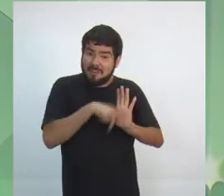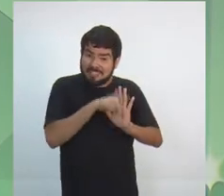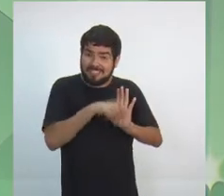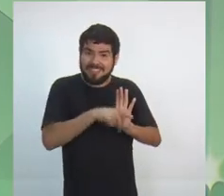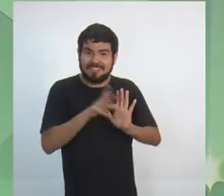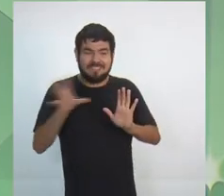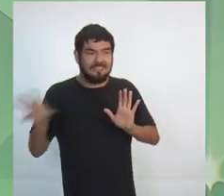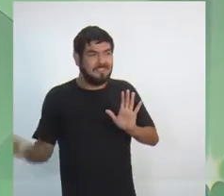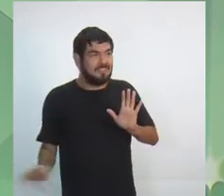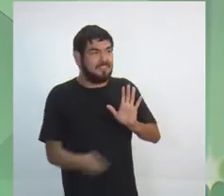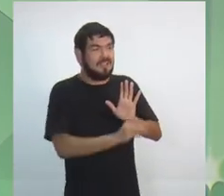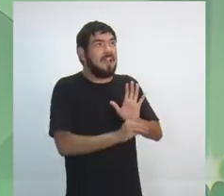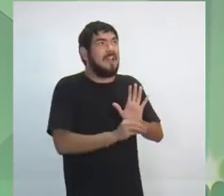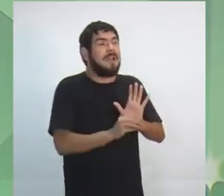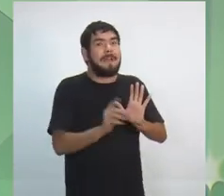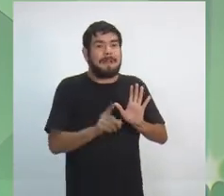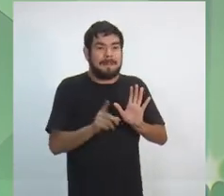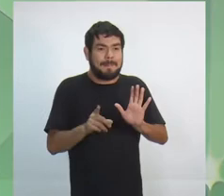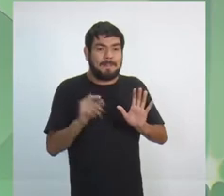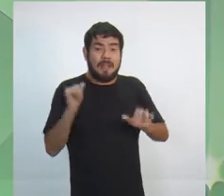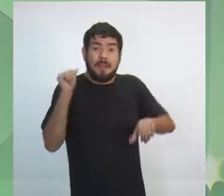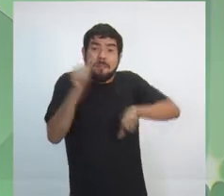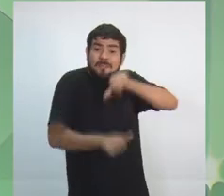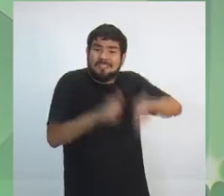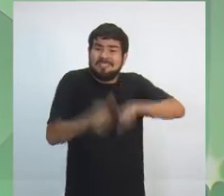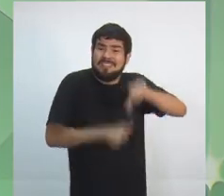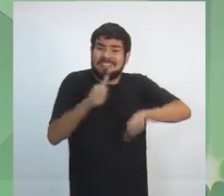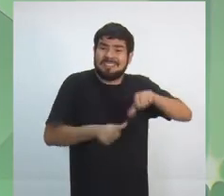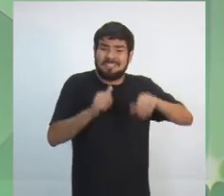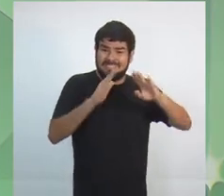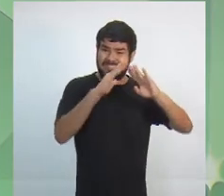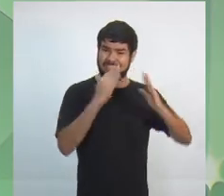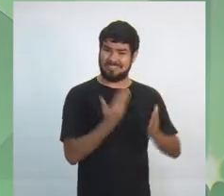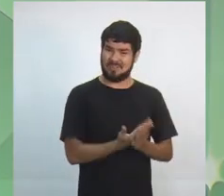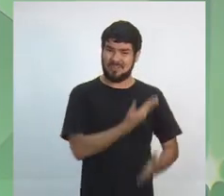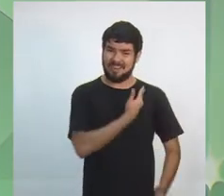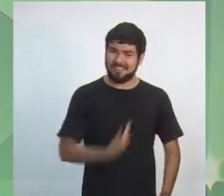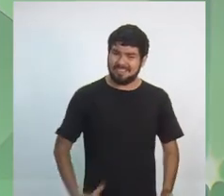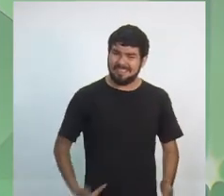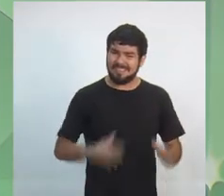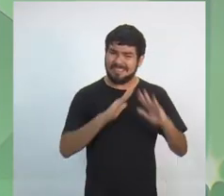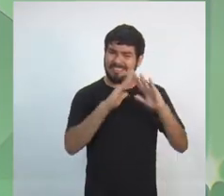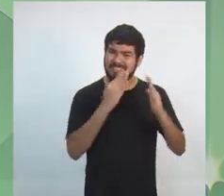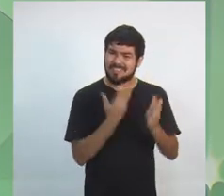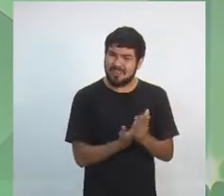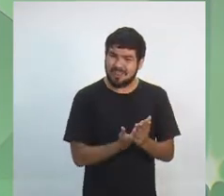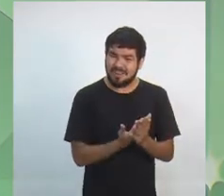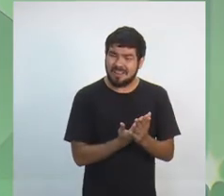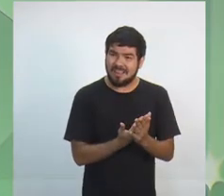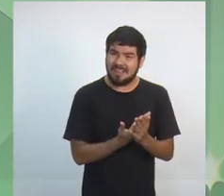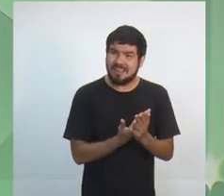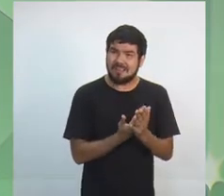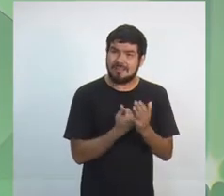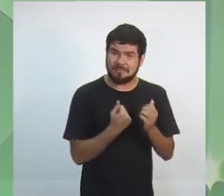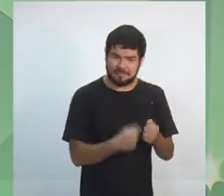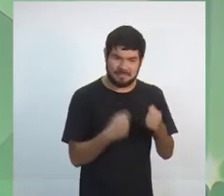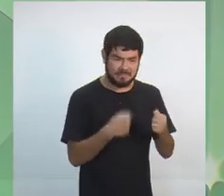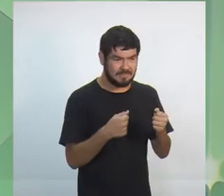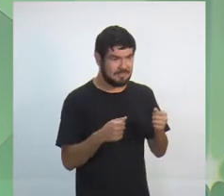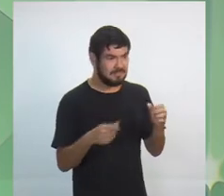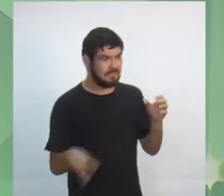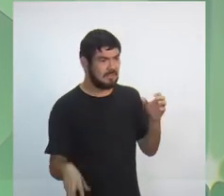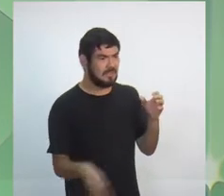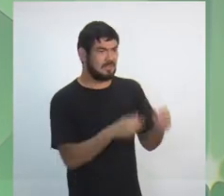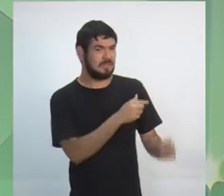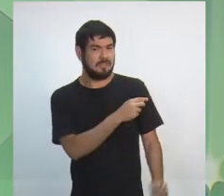colocamos a modificação da escola pública. A escola pública precisa agregar em nível de